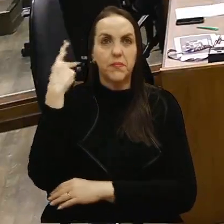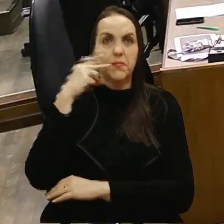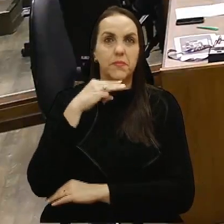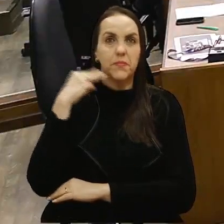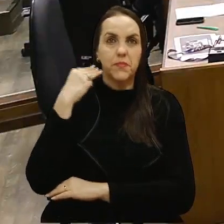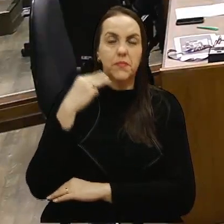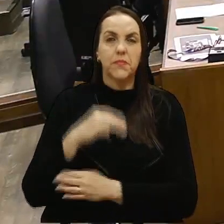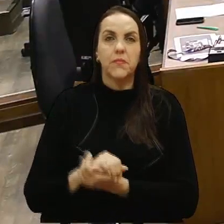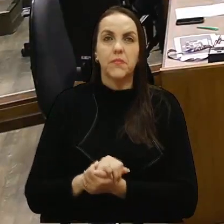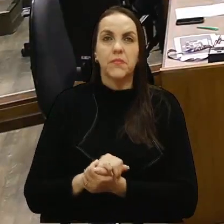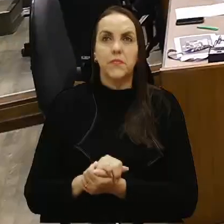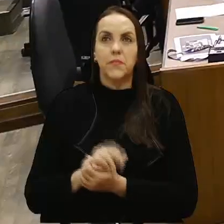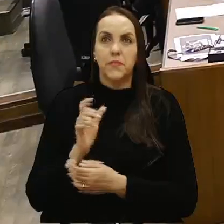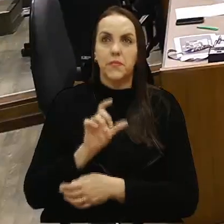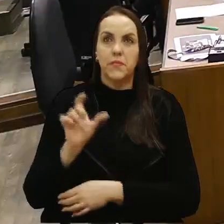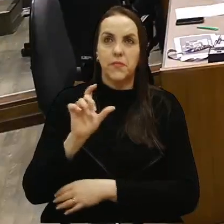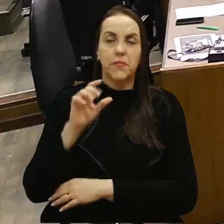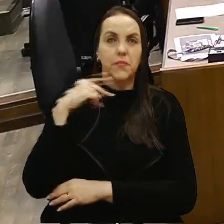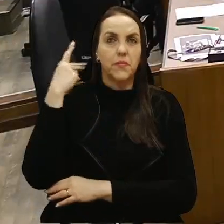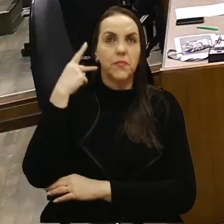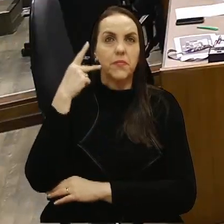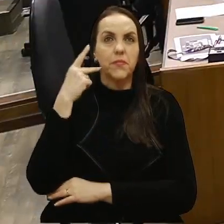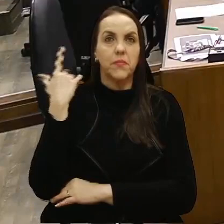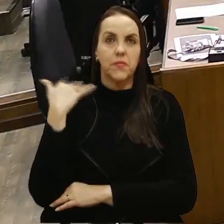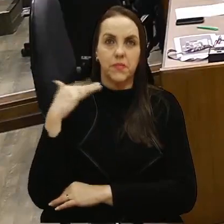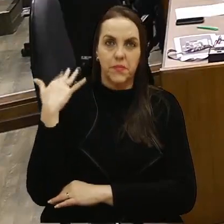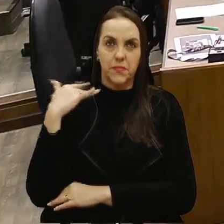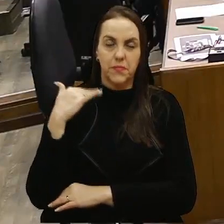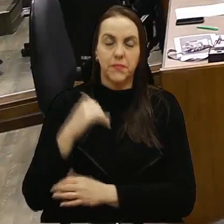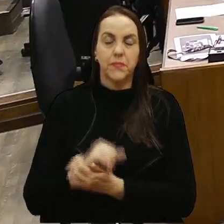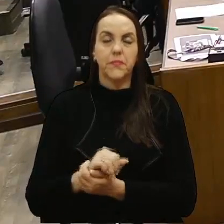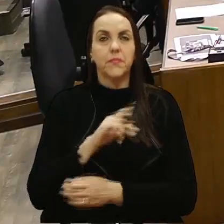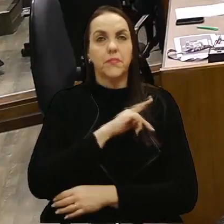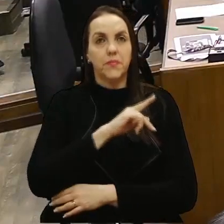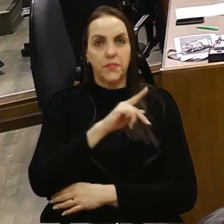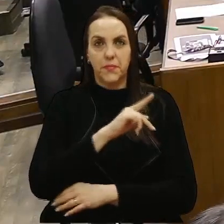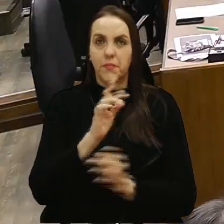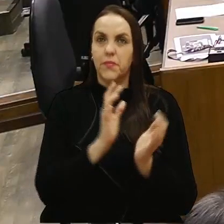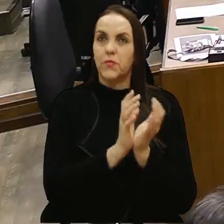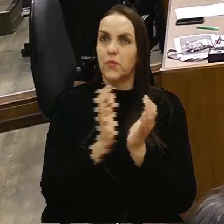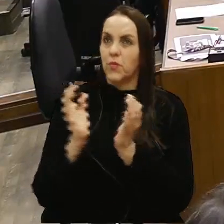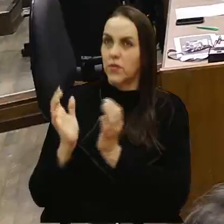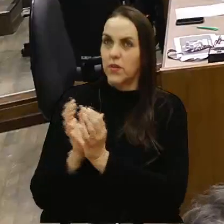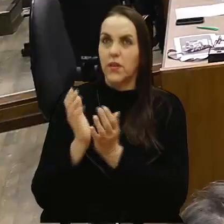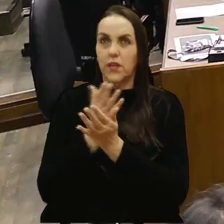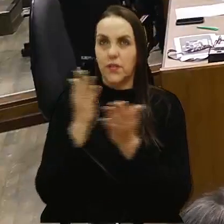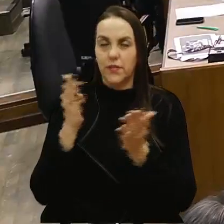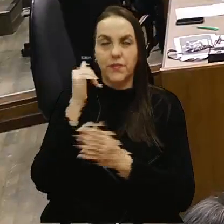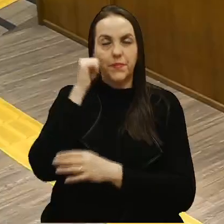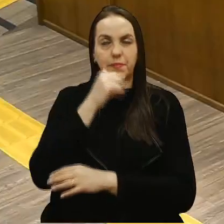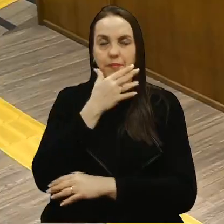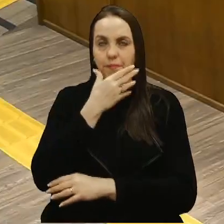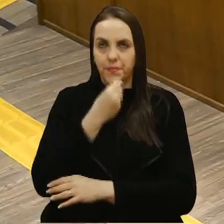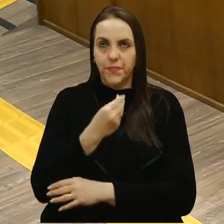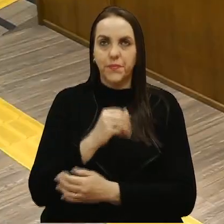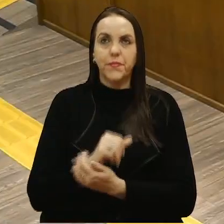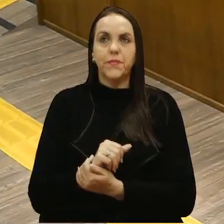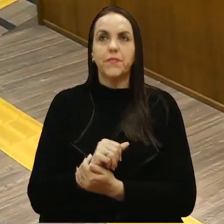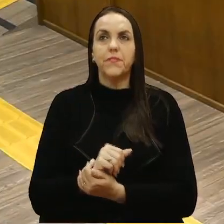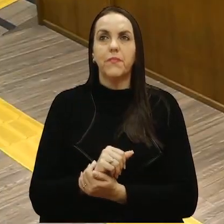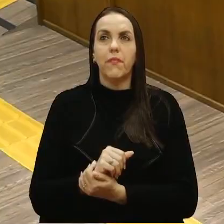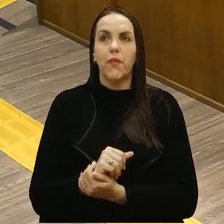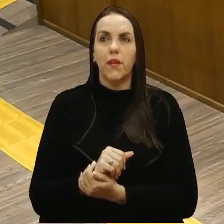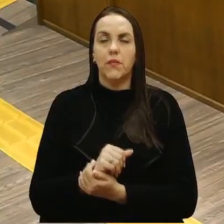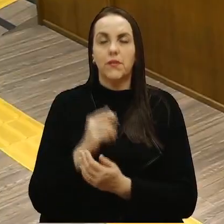a palavra, a vereadora Andressa Marques. Senhor presidente, nobres colegas, vereadores e vereadoras, as pessoas que nos acompanham daqui de